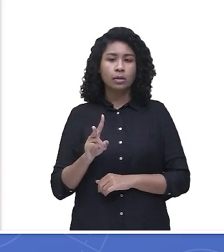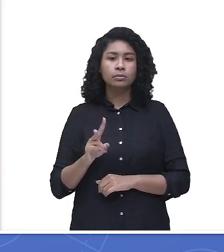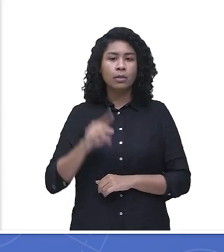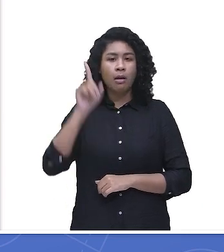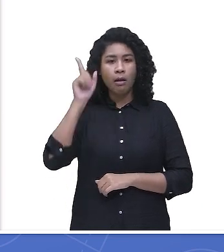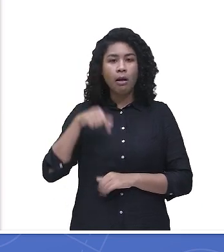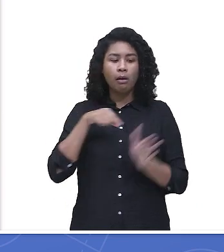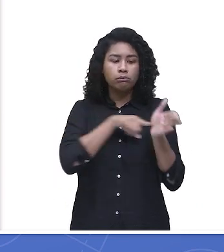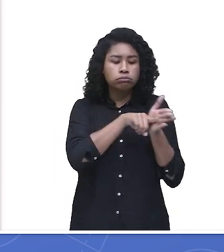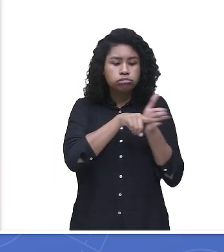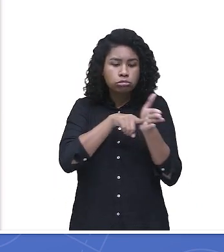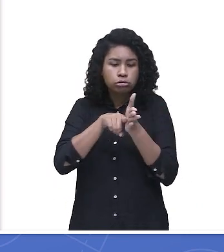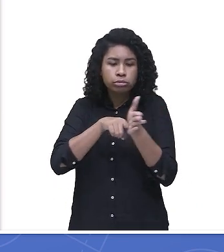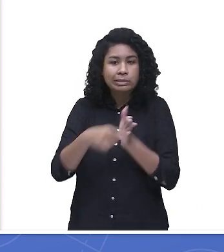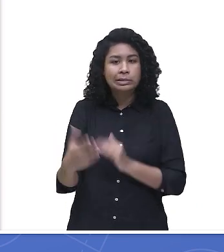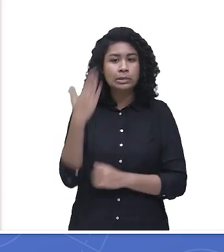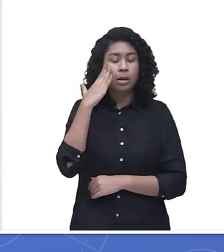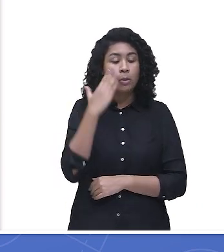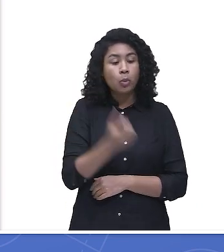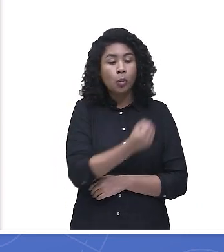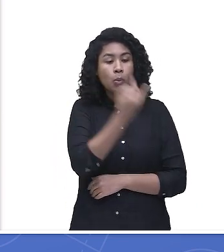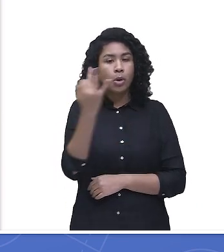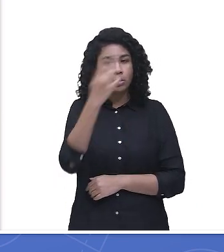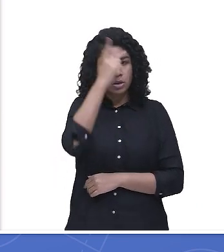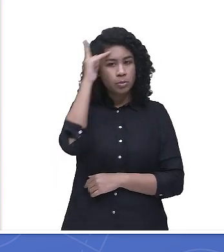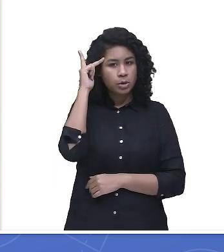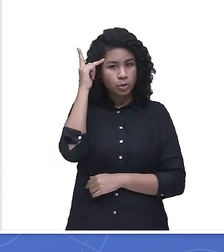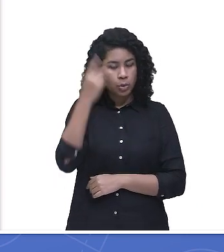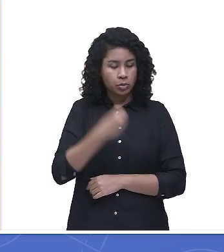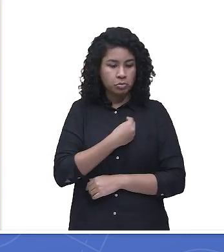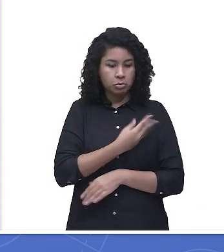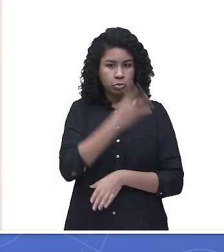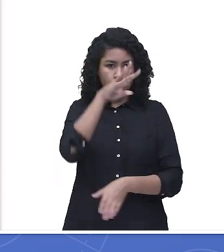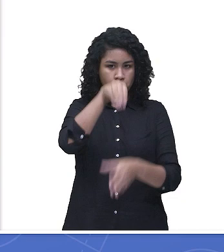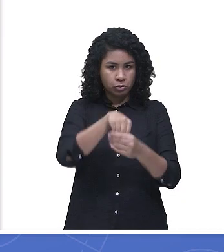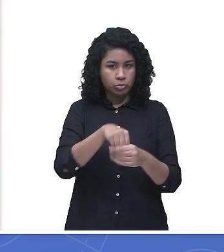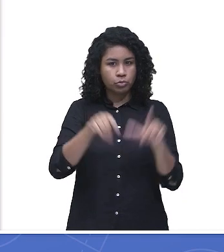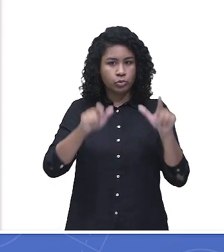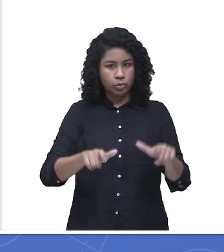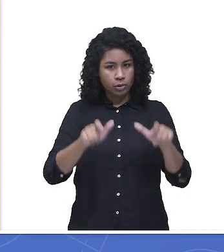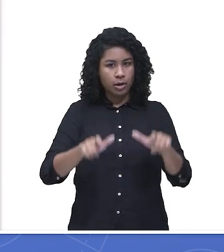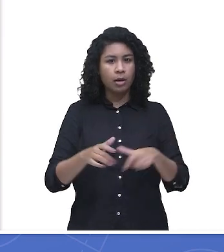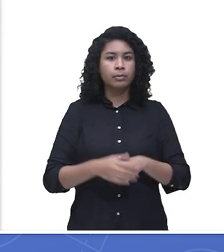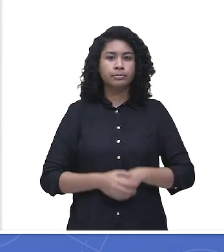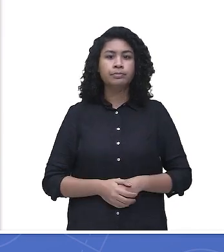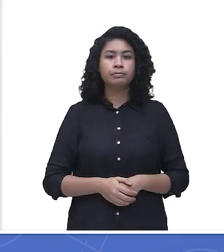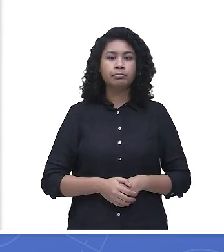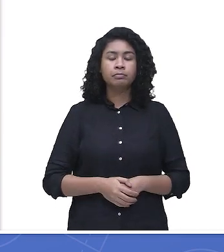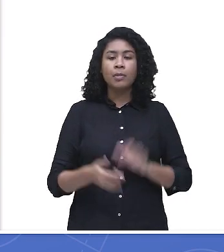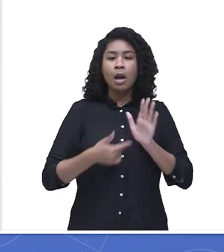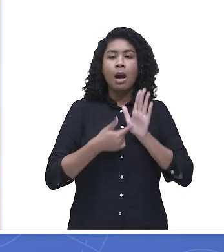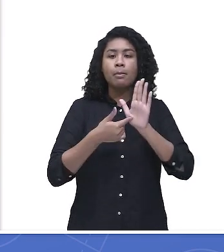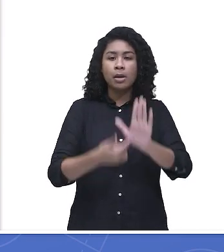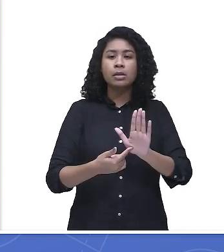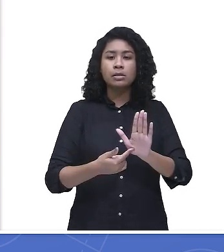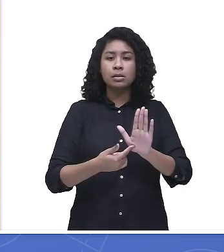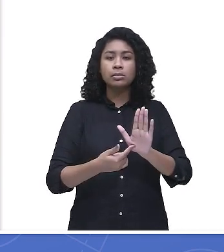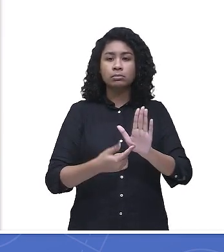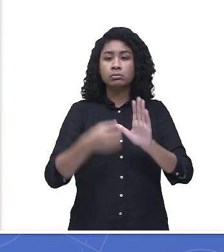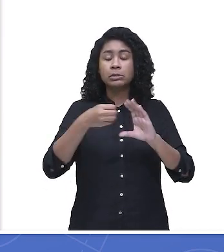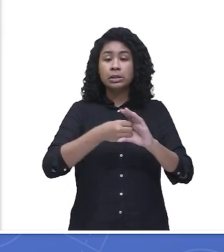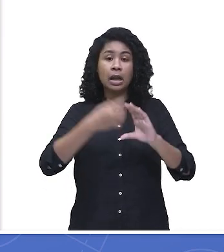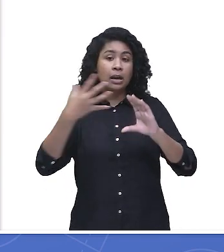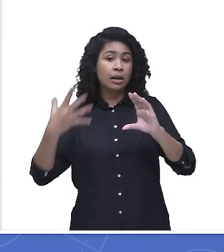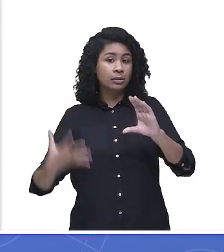recenseamento, apresenta características marcantes do gênero crônica. Aí a gente tem que buscar a alternativa em que nós vamos ter